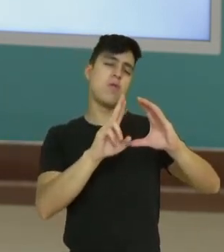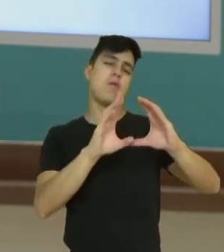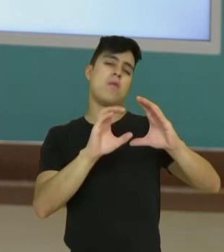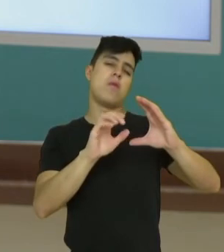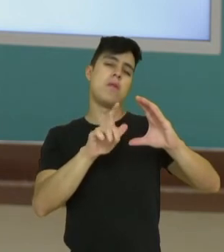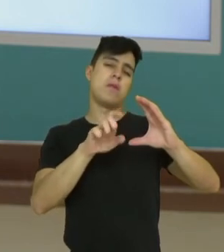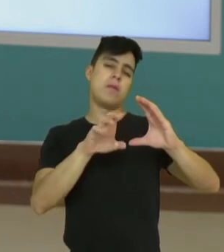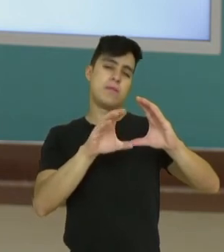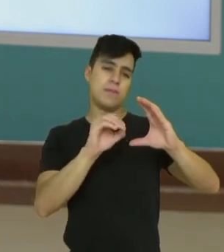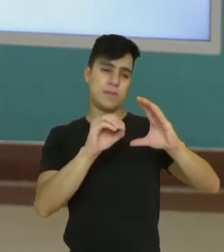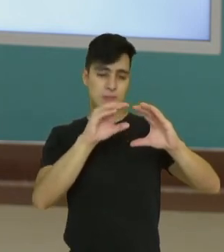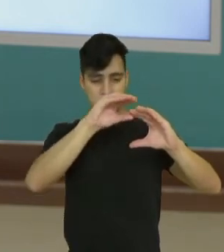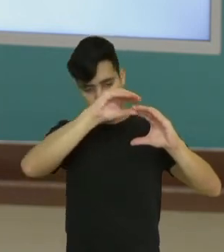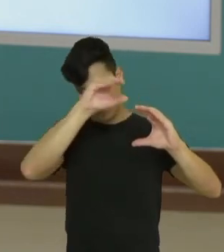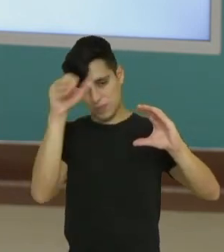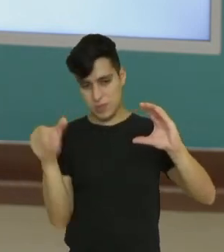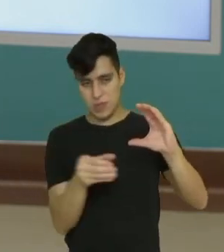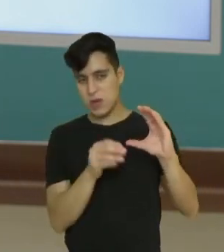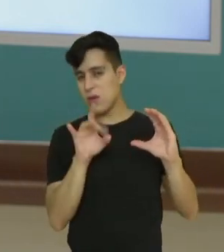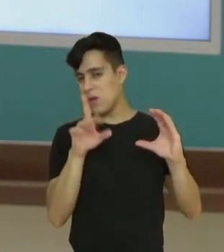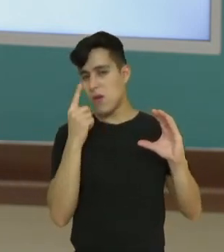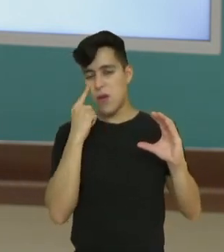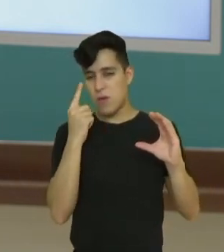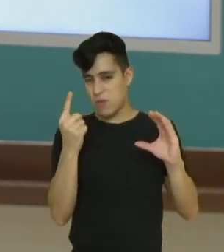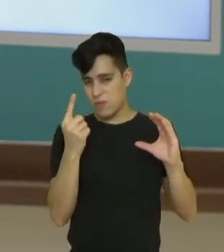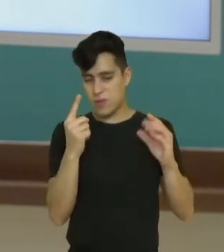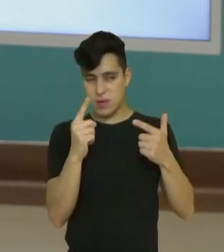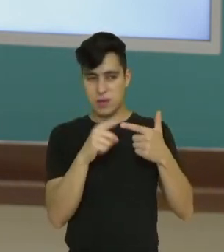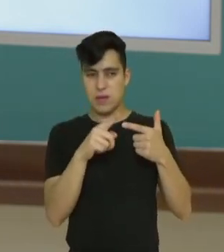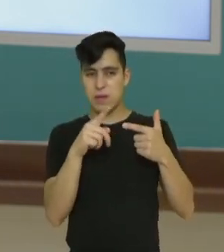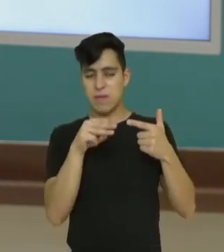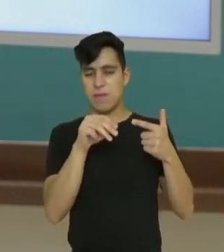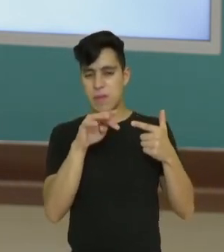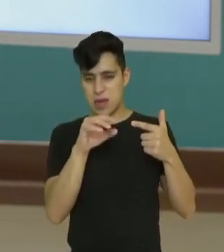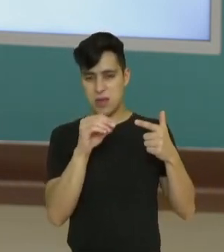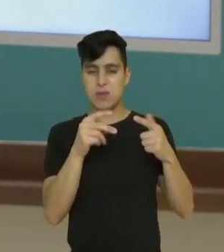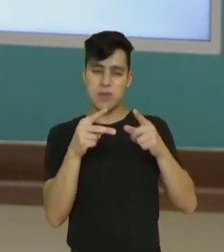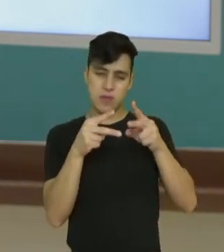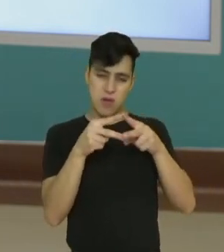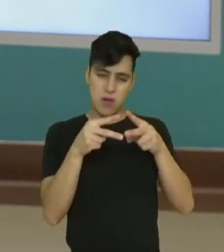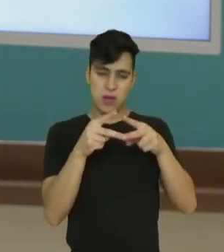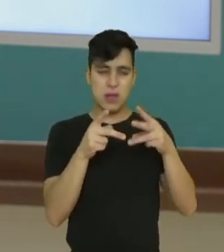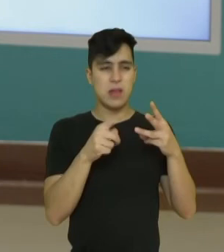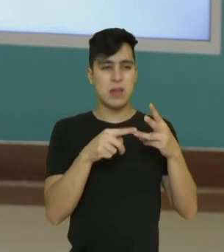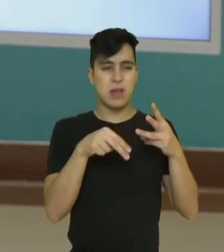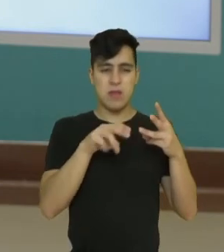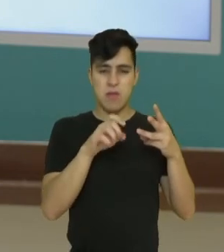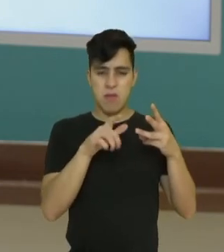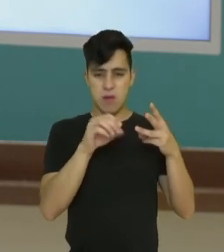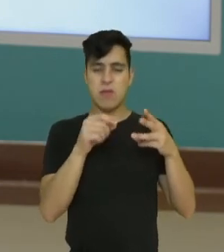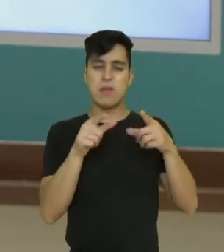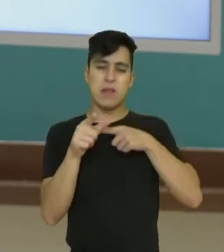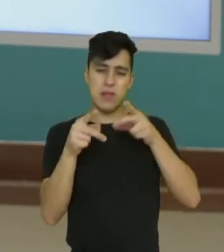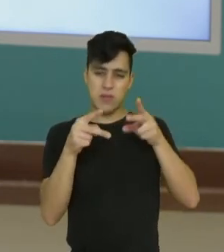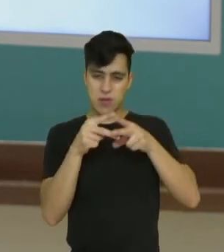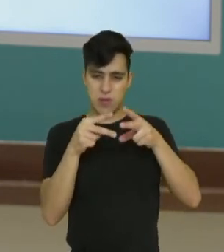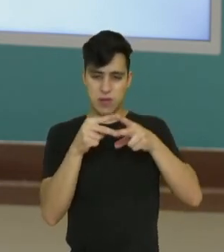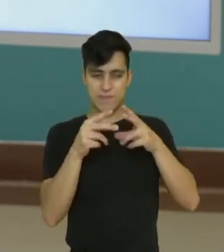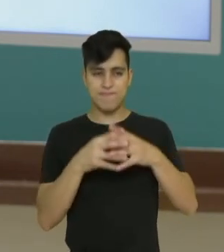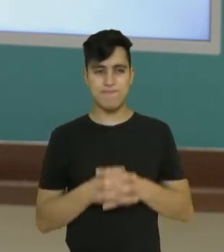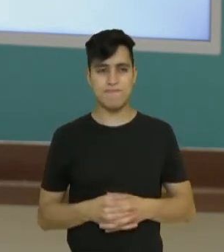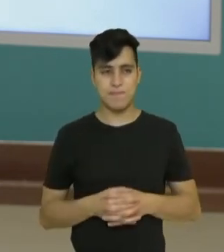Lembrando, crosta só tem uma parte, manto é subdividido em 2 e núcleo também é subdividido em